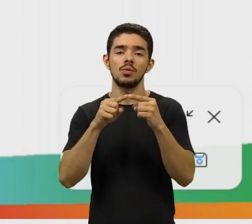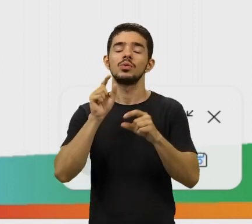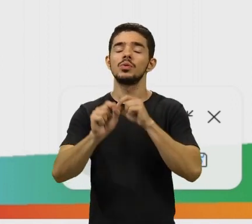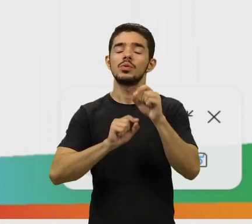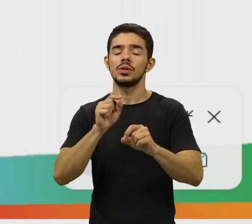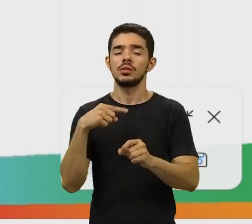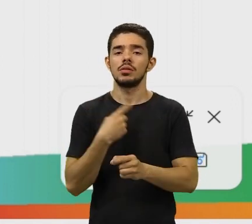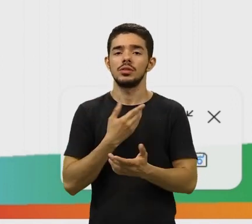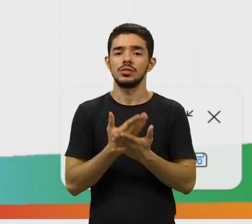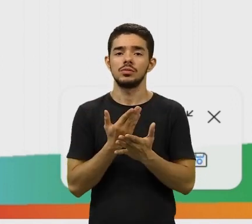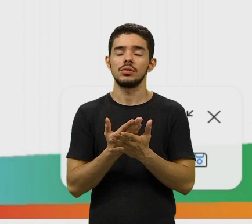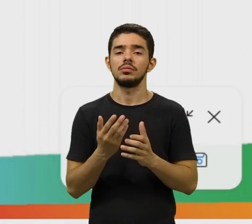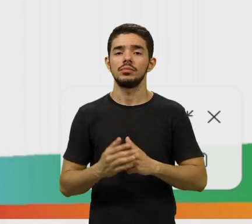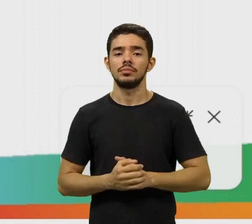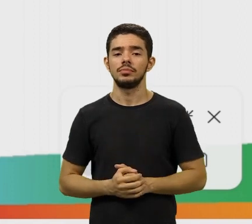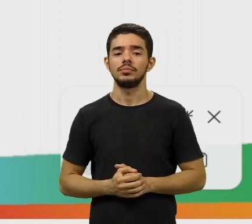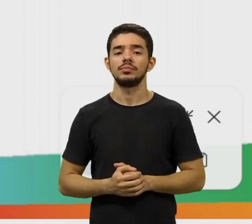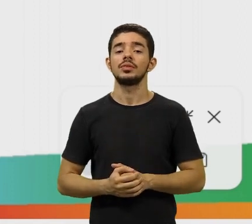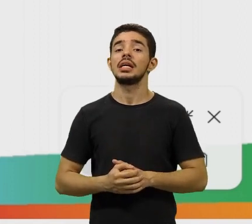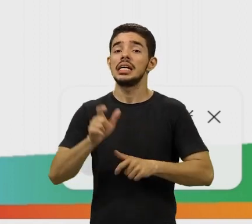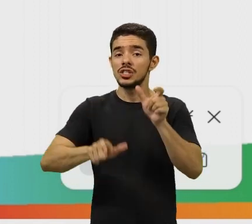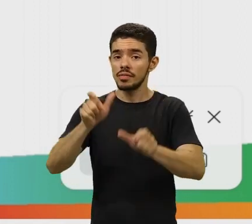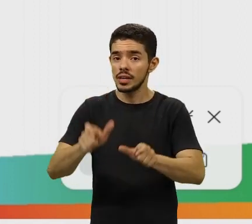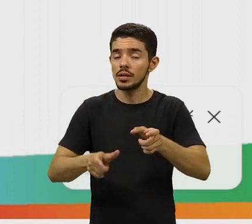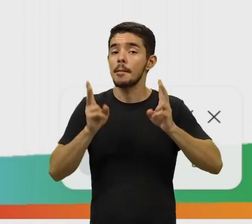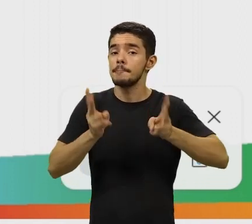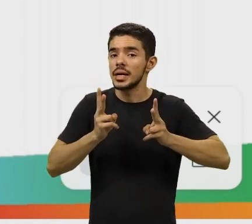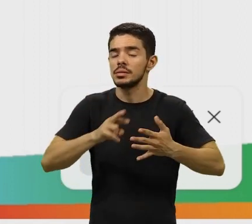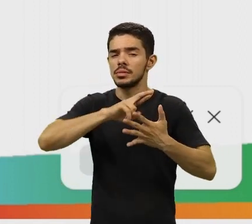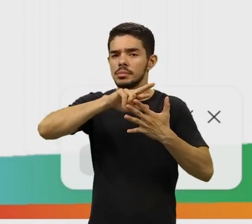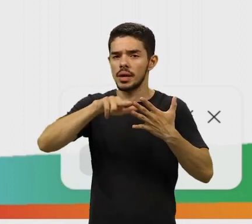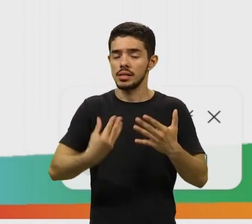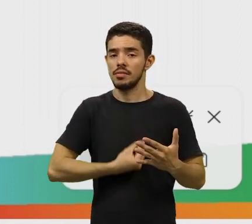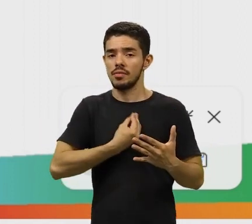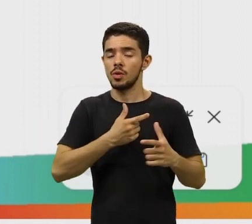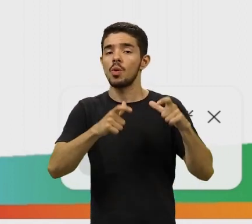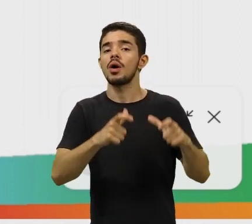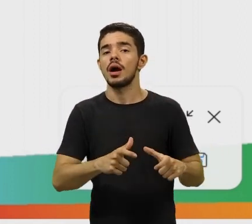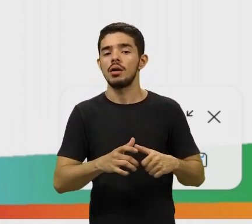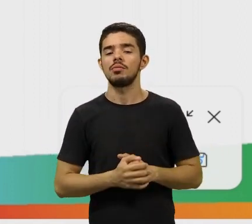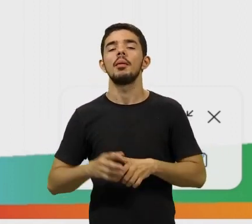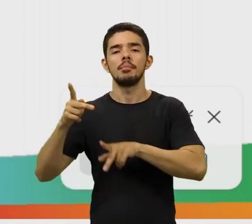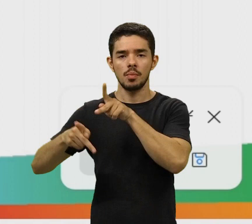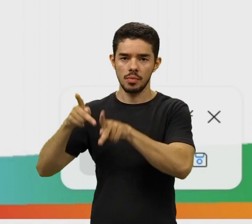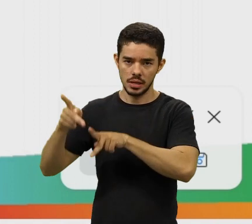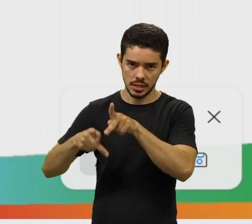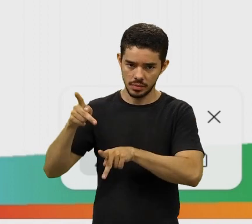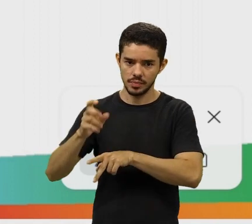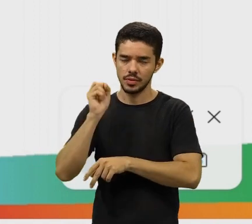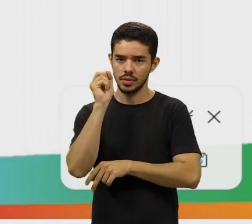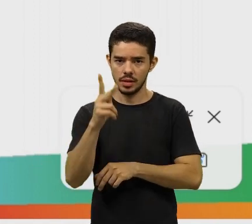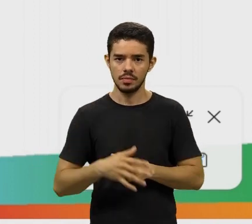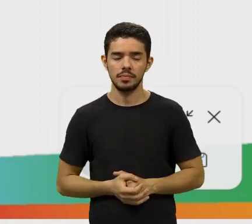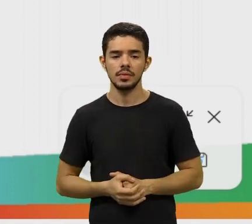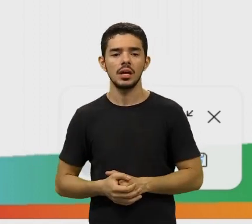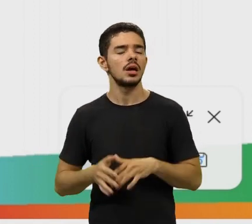com o que nós estudamos? Indivíduos da mesma espécie vivendo em um mesmo local. População,